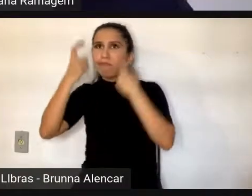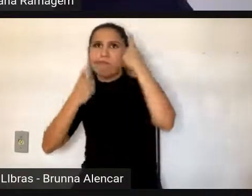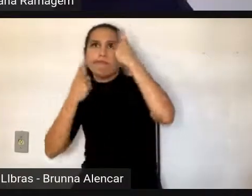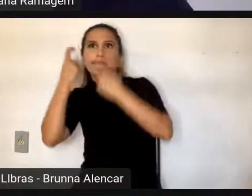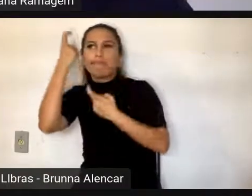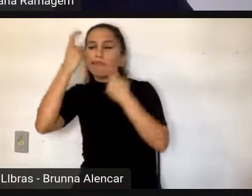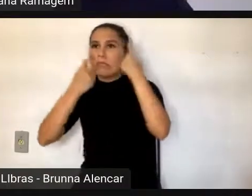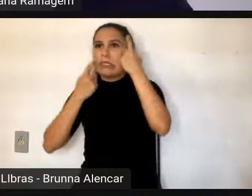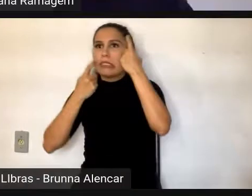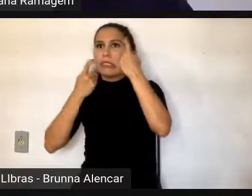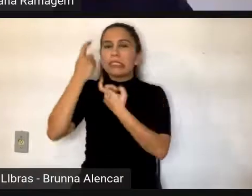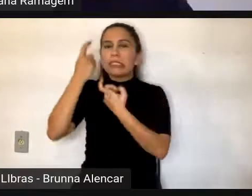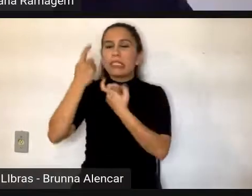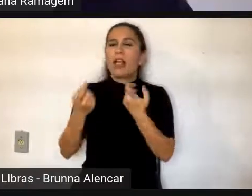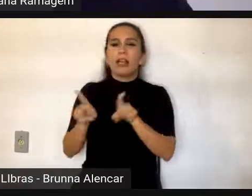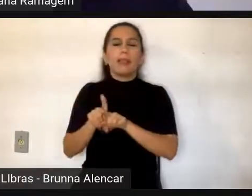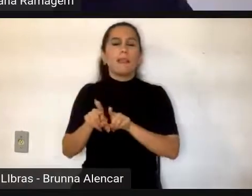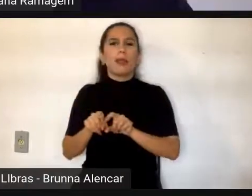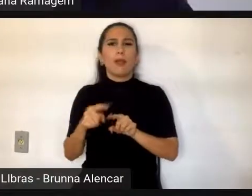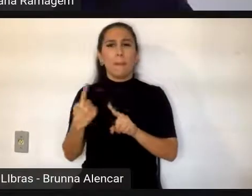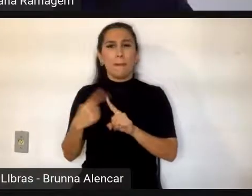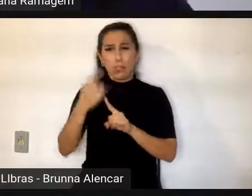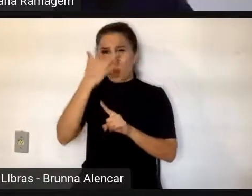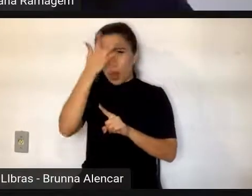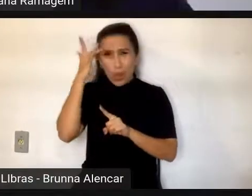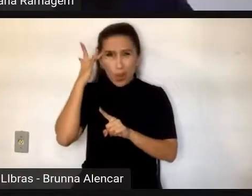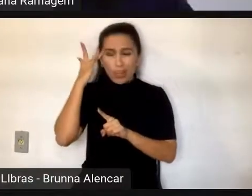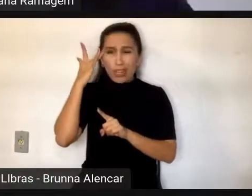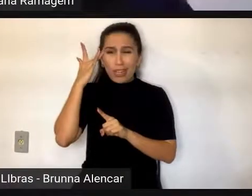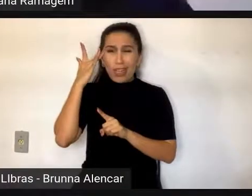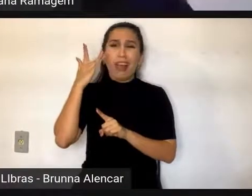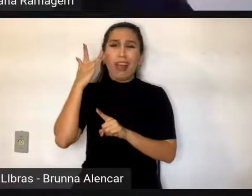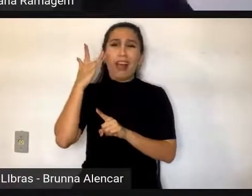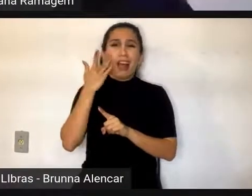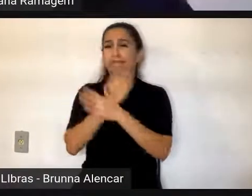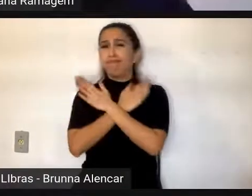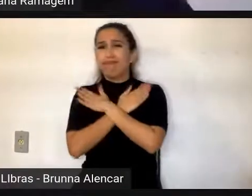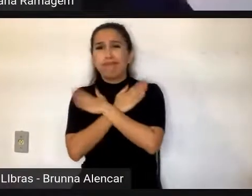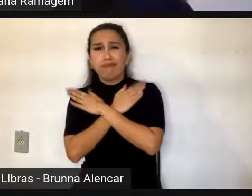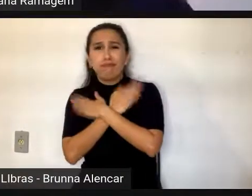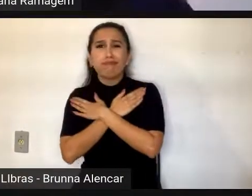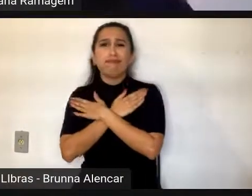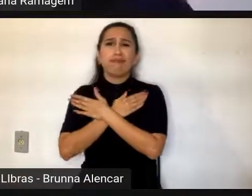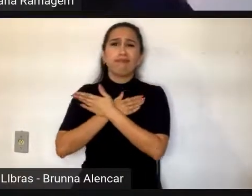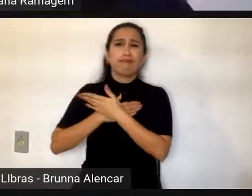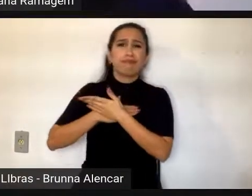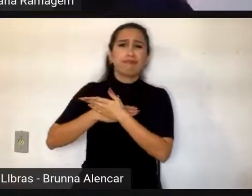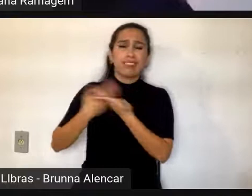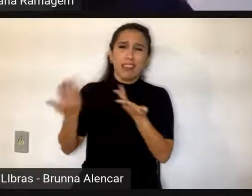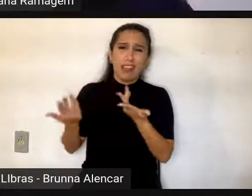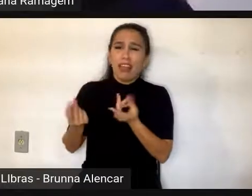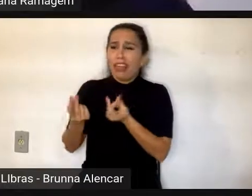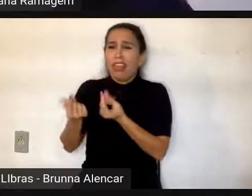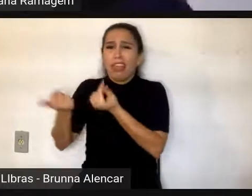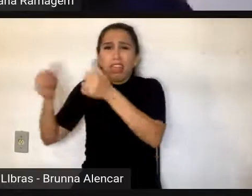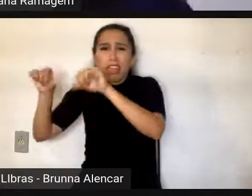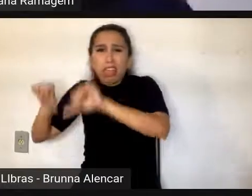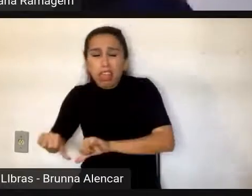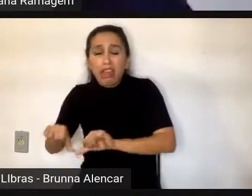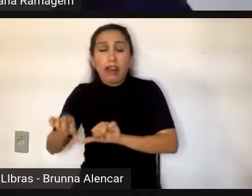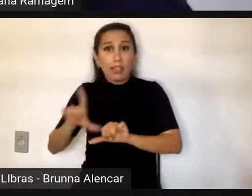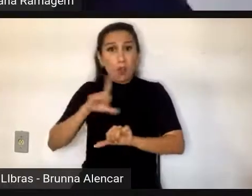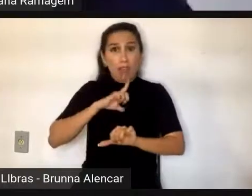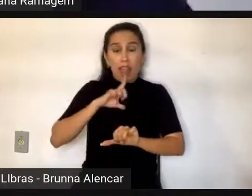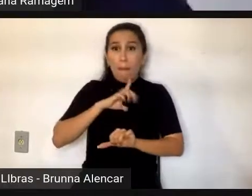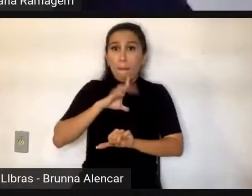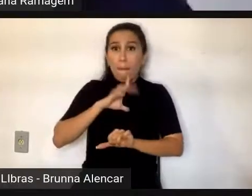mesmo, né? Então, assim, muita gente perdeu o emprego, muitas pessoas estão dependendo de trabalhar para aplicativo, para fazer a